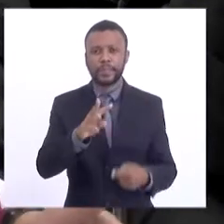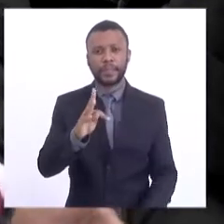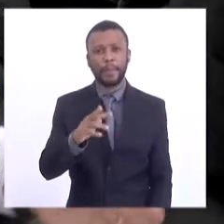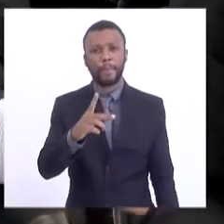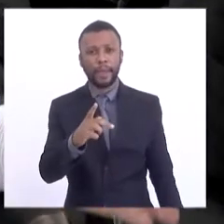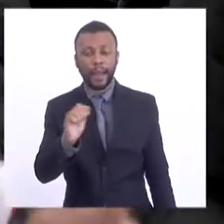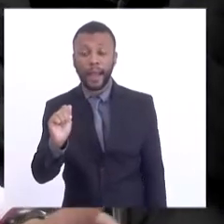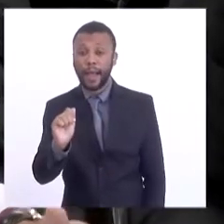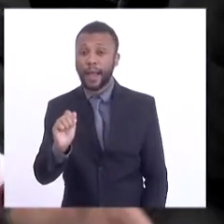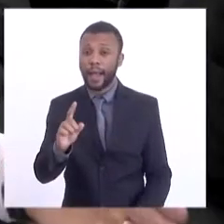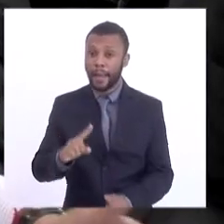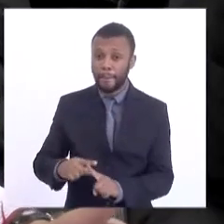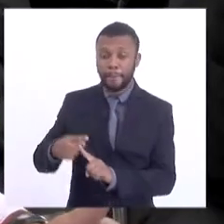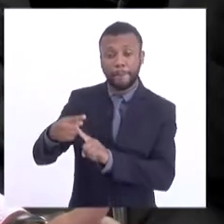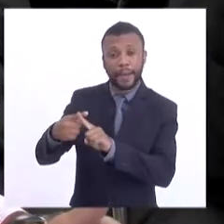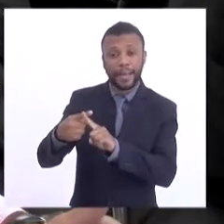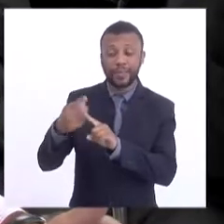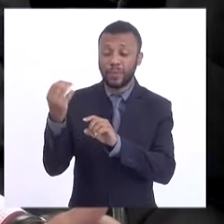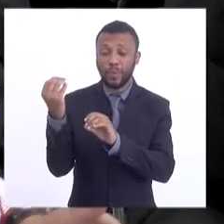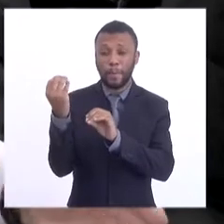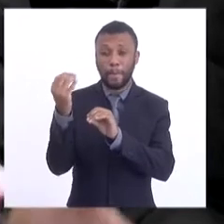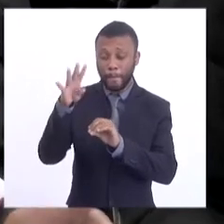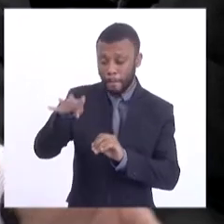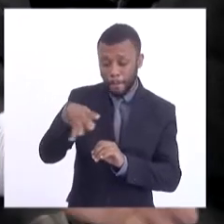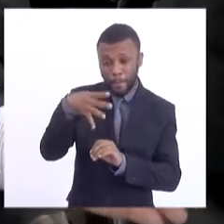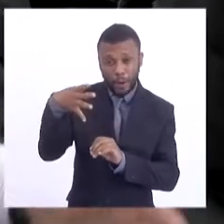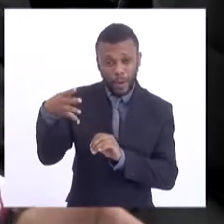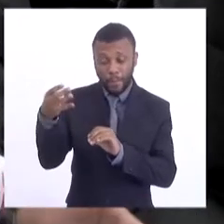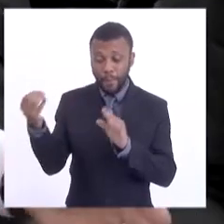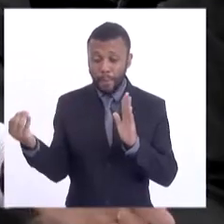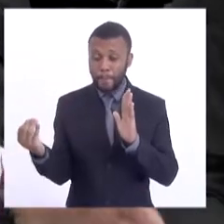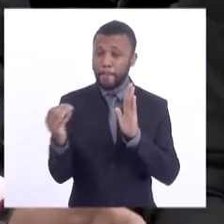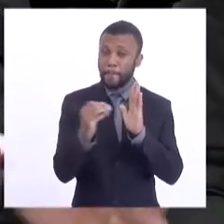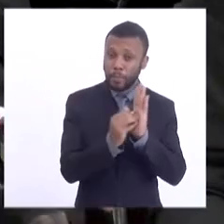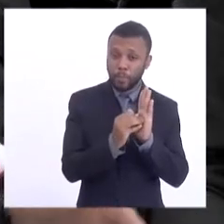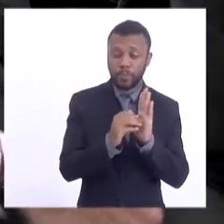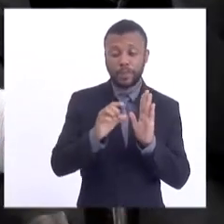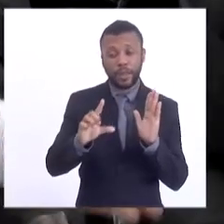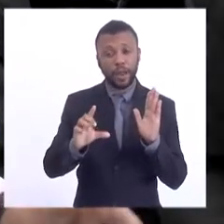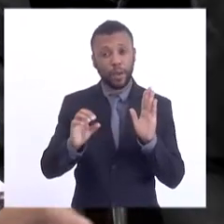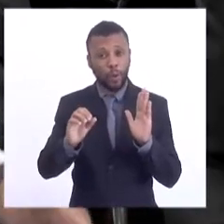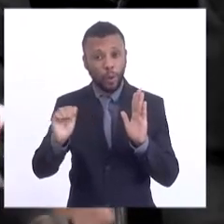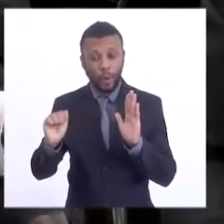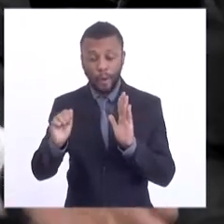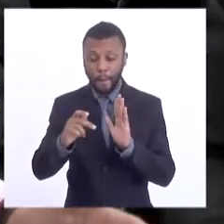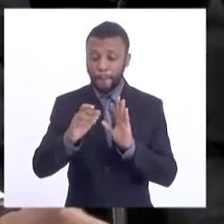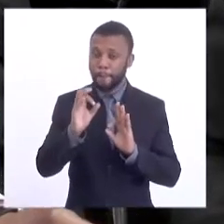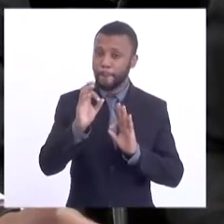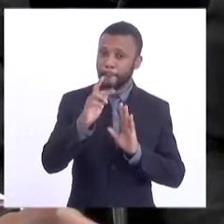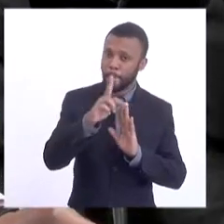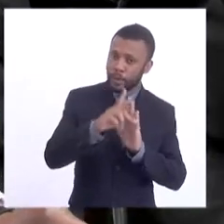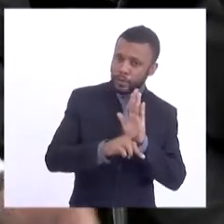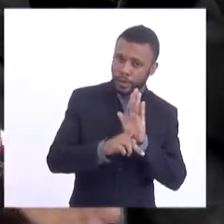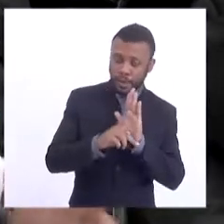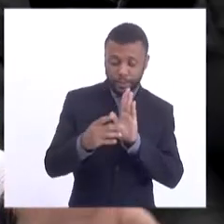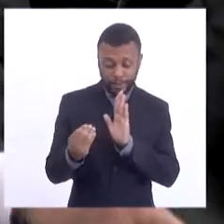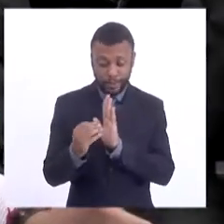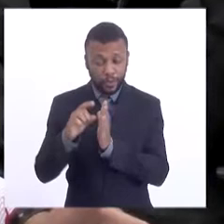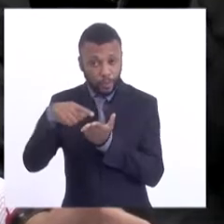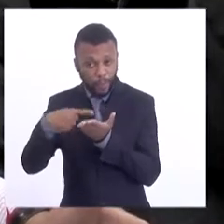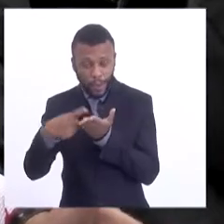colocamos todos os programas na lua todos os programas do todos os projetos do pacto